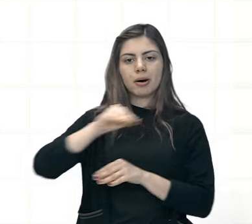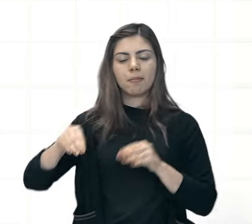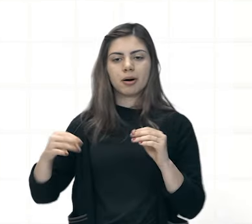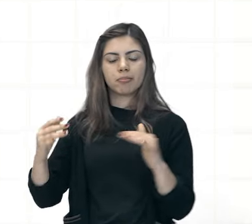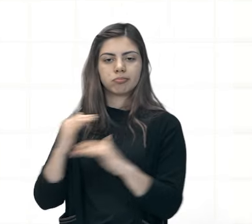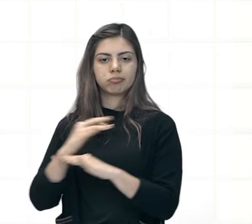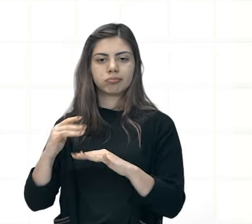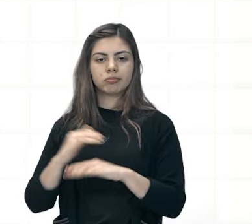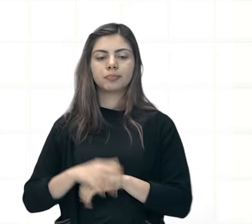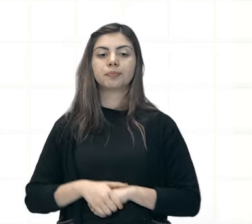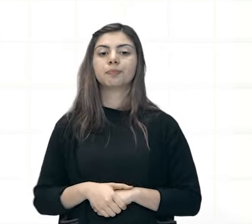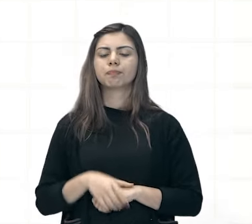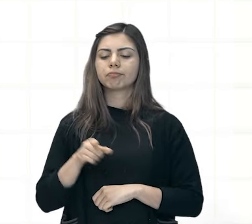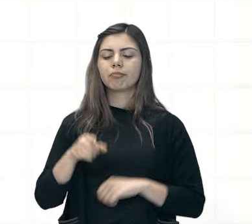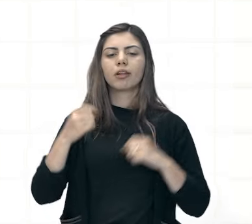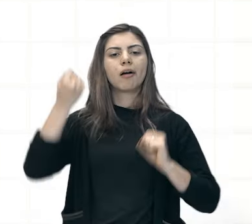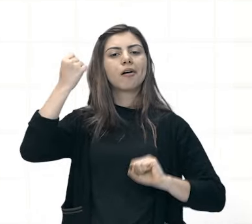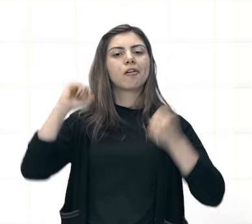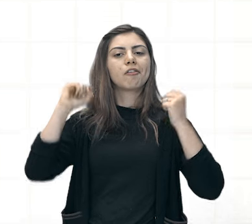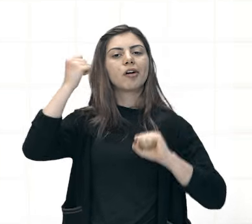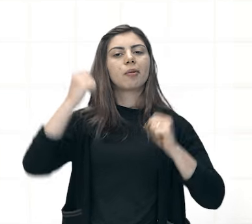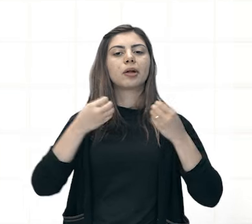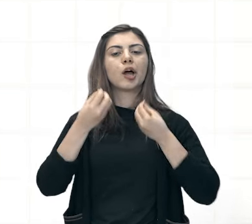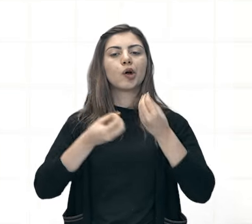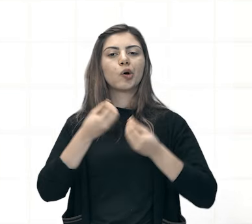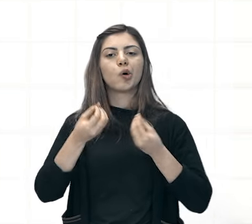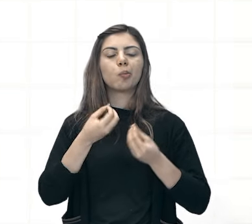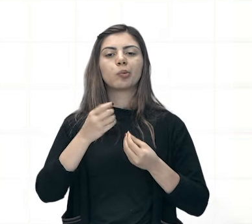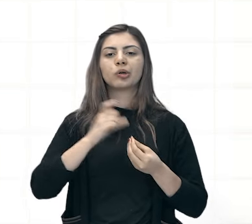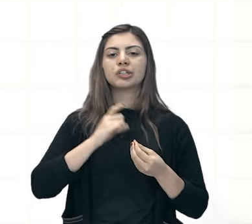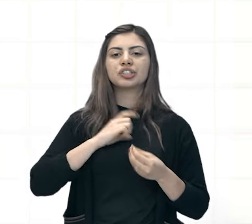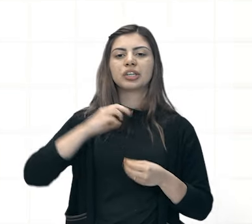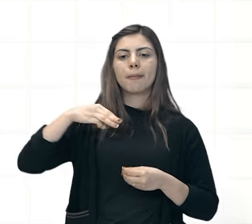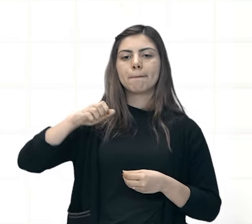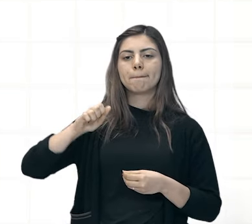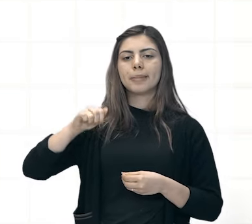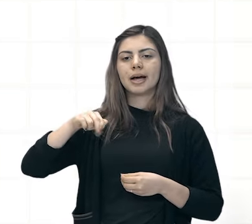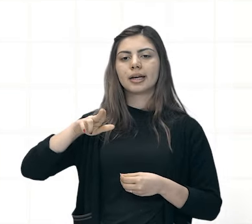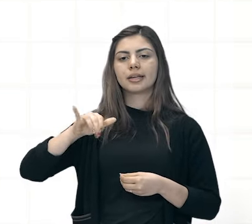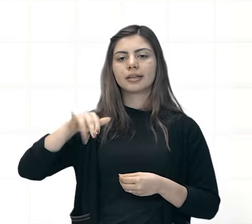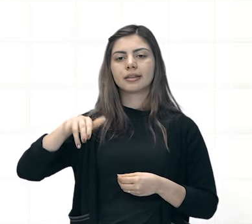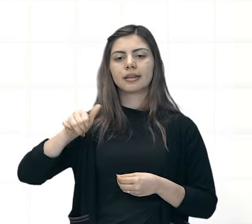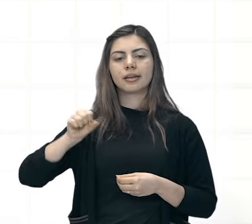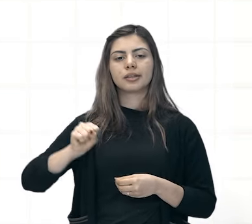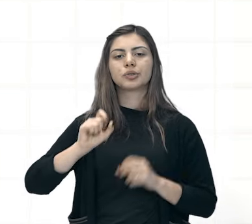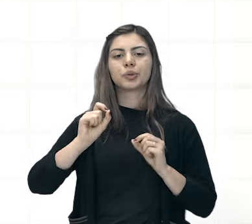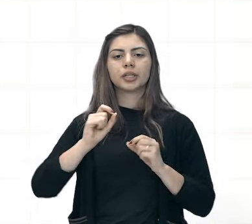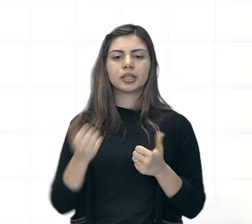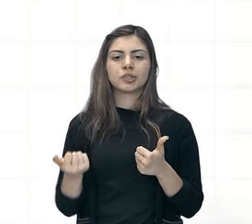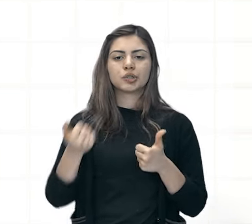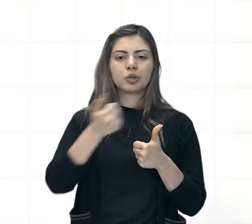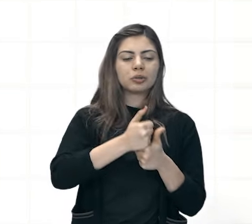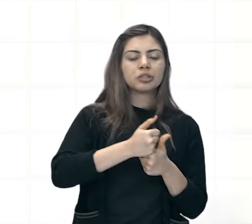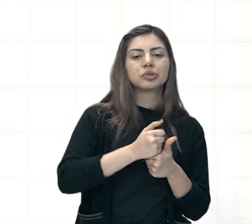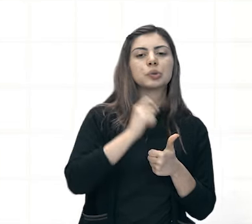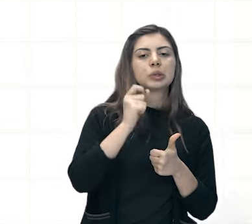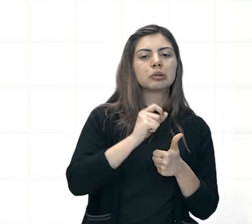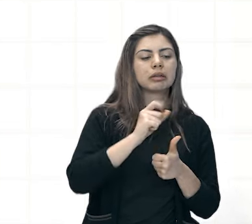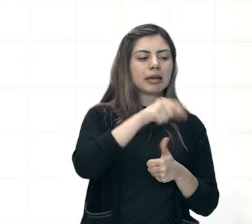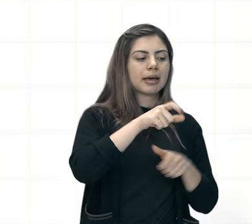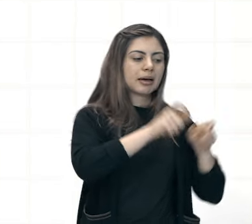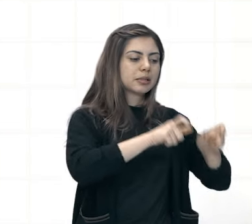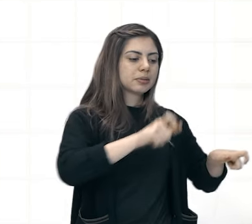Essas fábricas, elas eram movidas por máquinas que substituíram em grande parte o